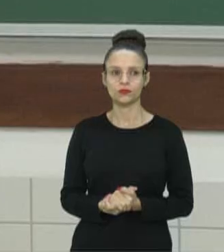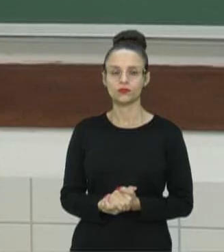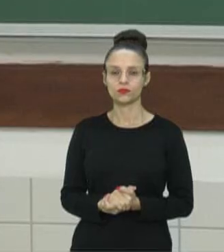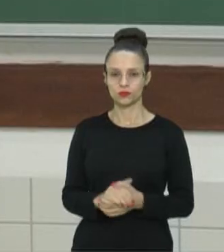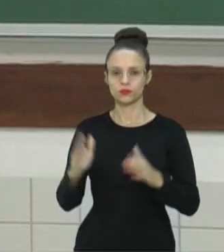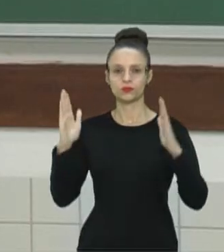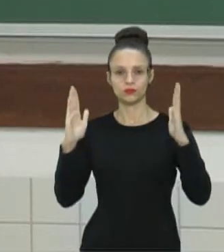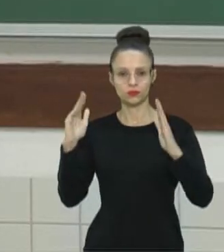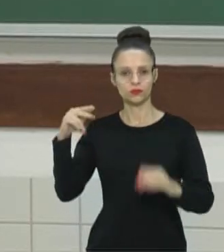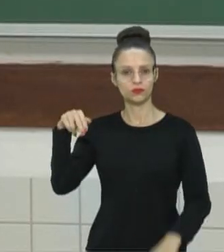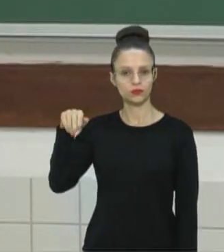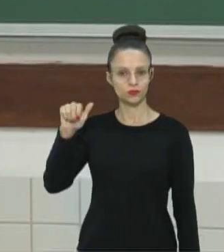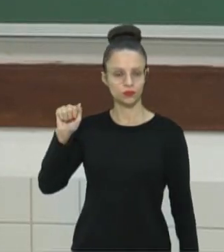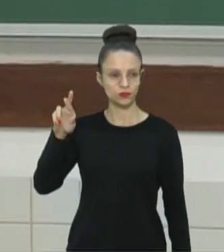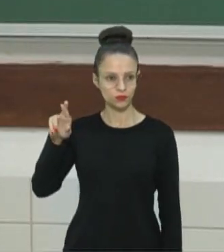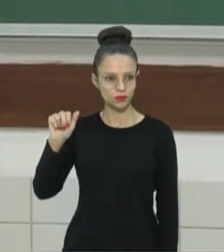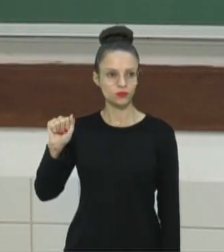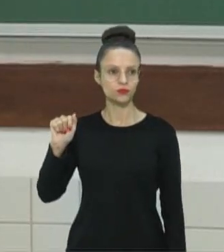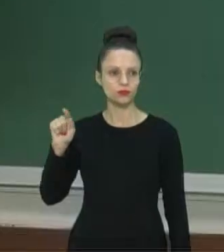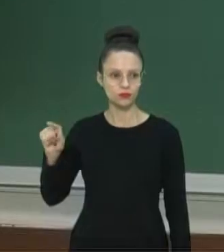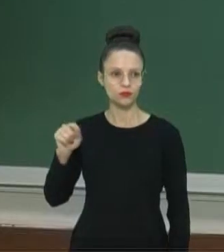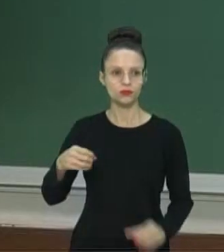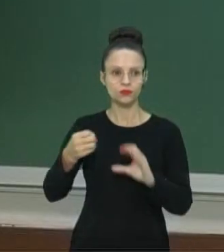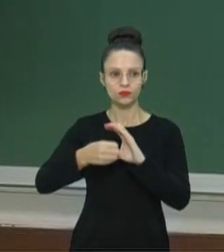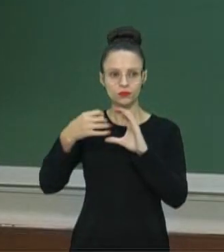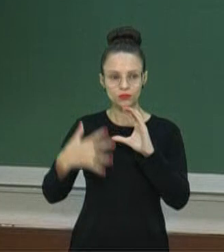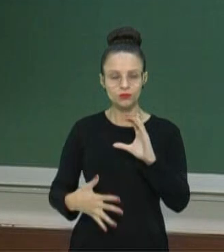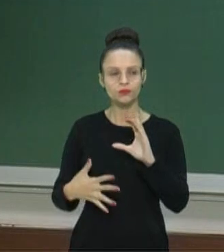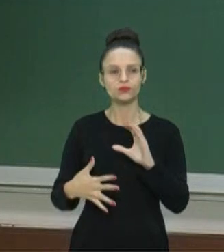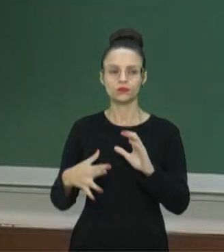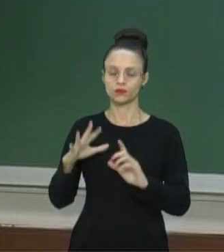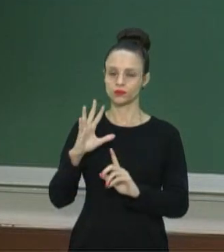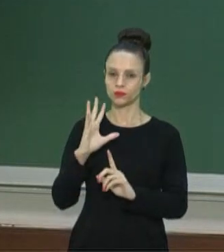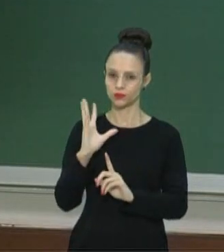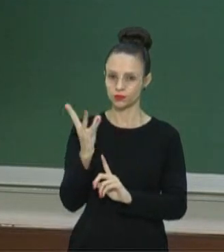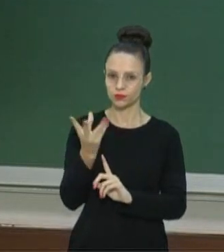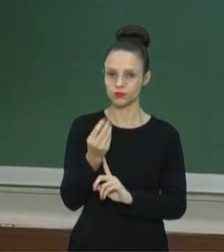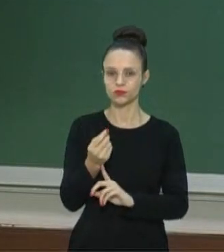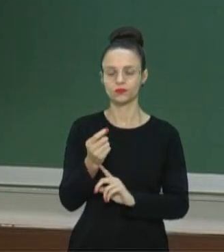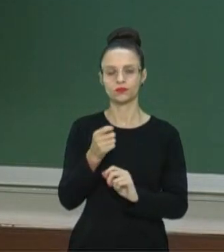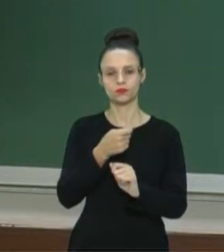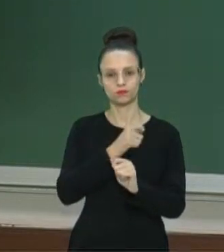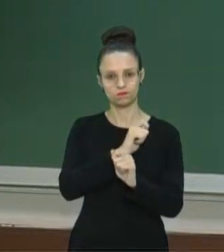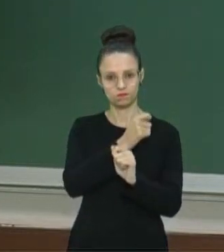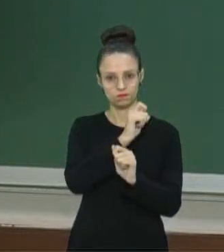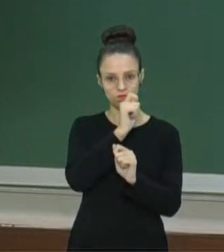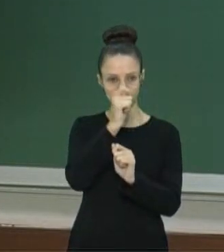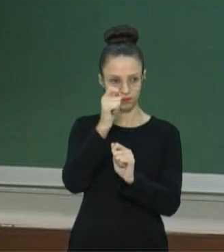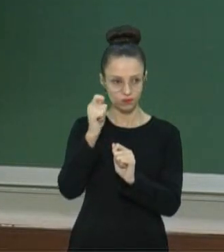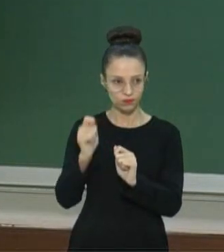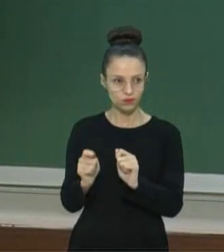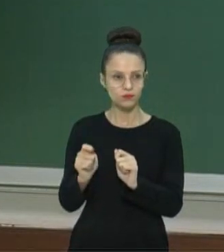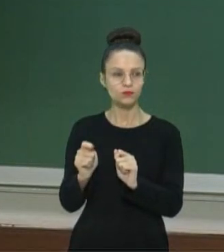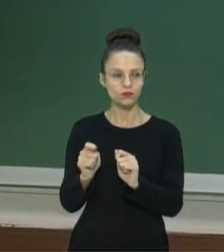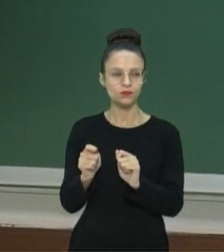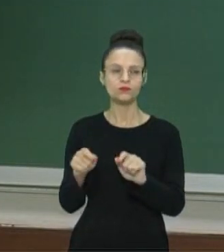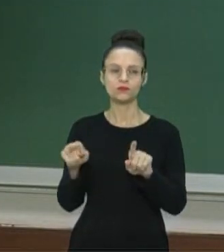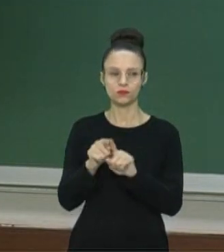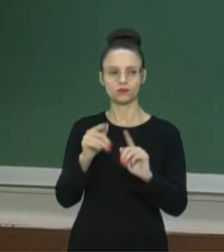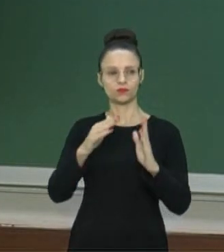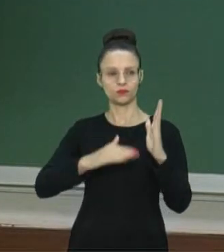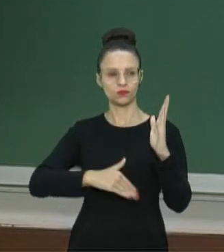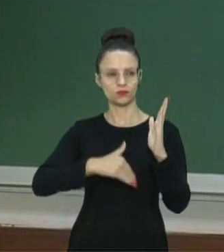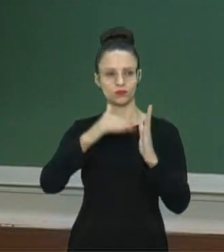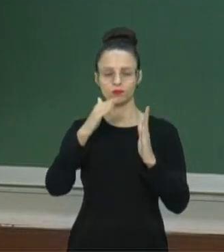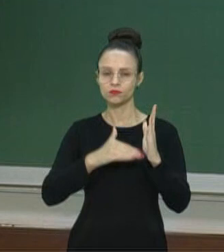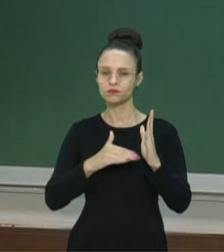Período Nara. Período Nara caracteriza mais pela arte da escultura, tendo a